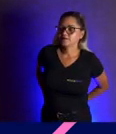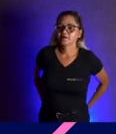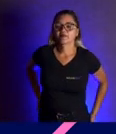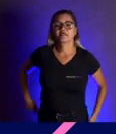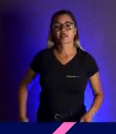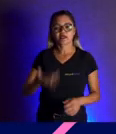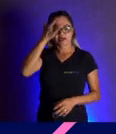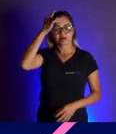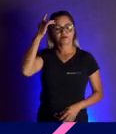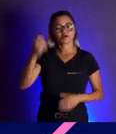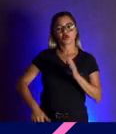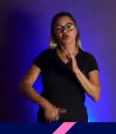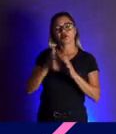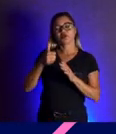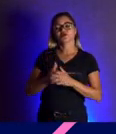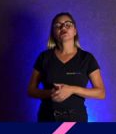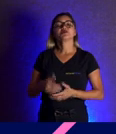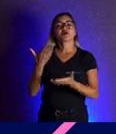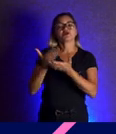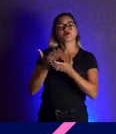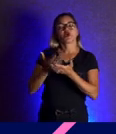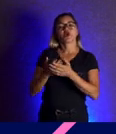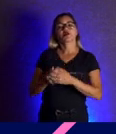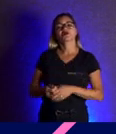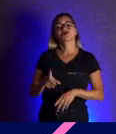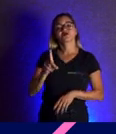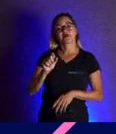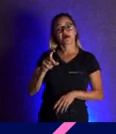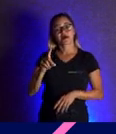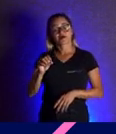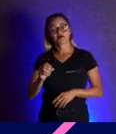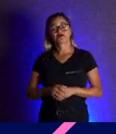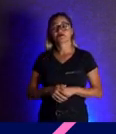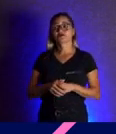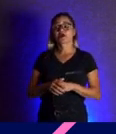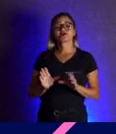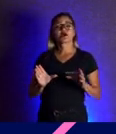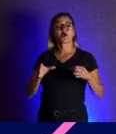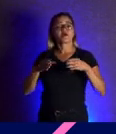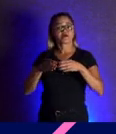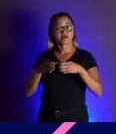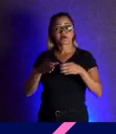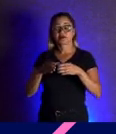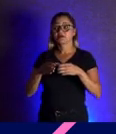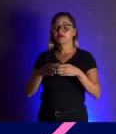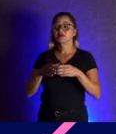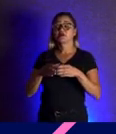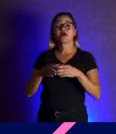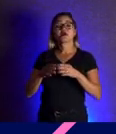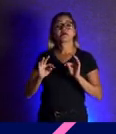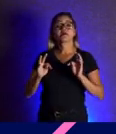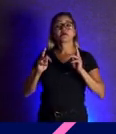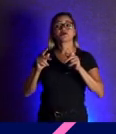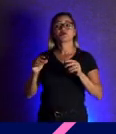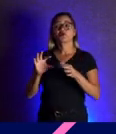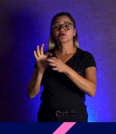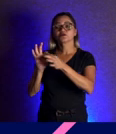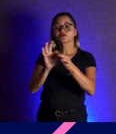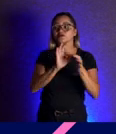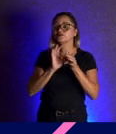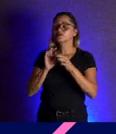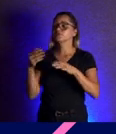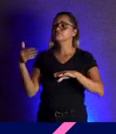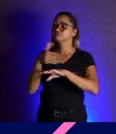início da Escola de Dados. Essa conferência reúne muitas pessoas da comunidade e pessoas que